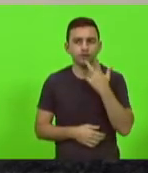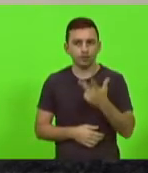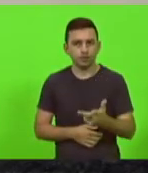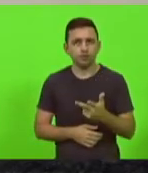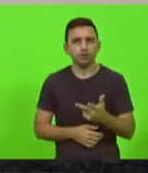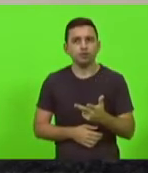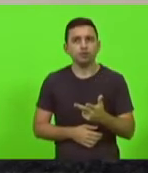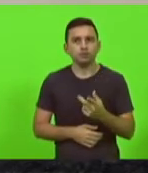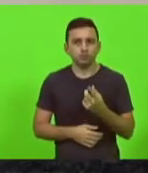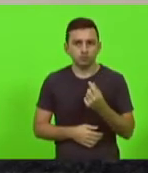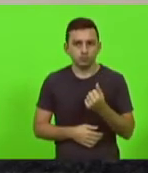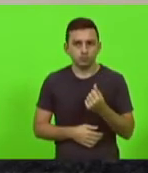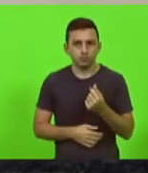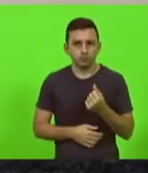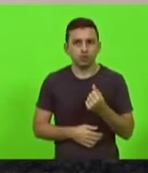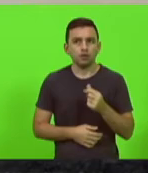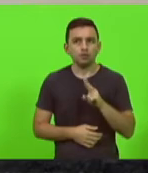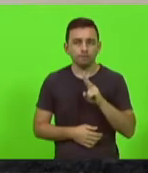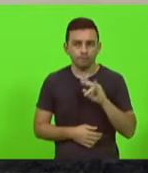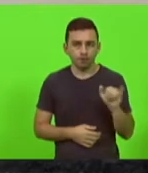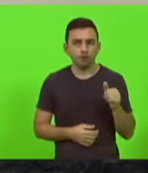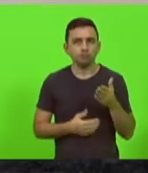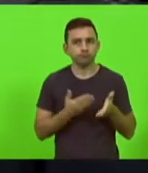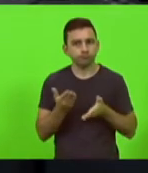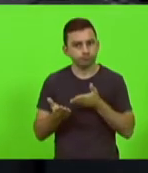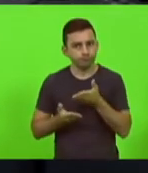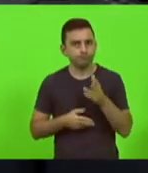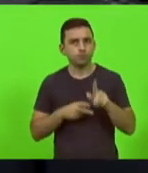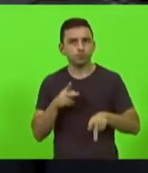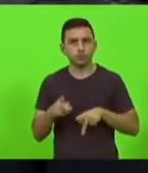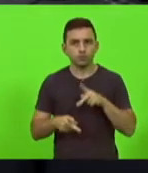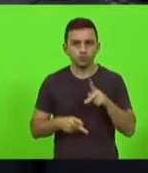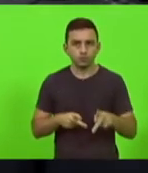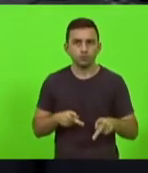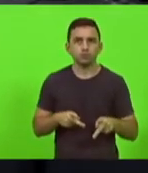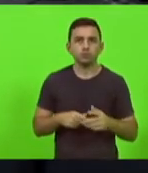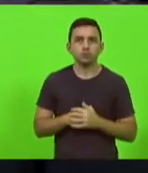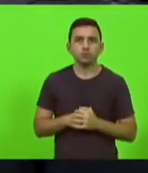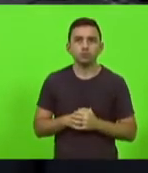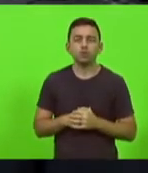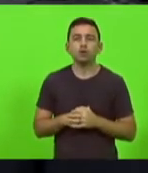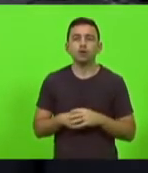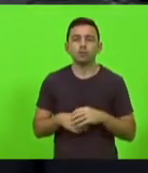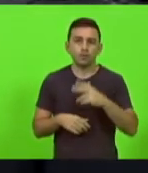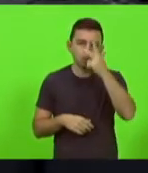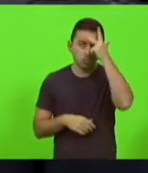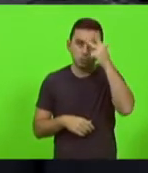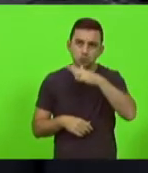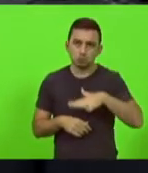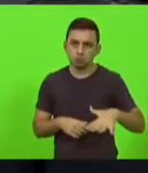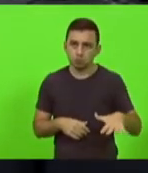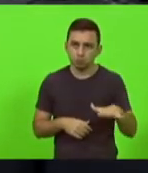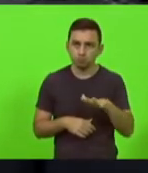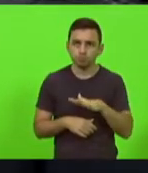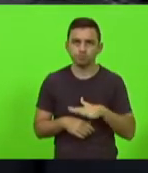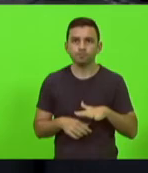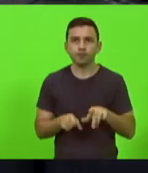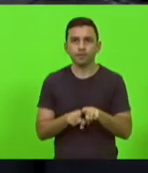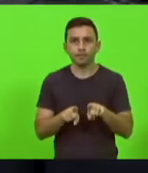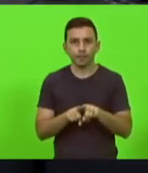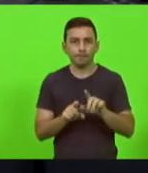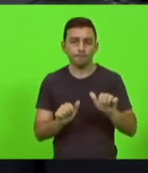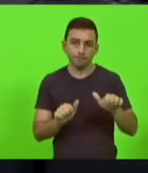vão lá para atender a população, para atender as pessoas, para fazer melhorias e